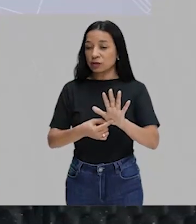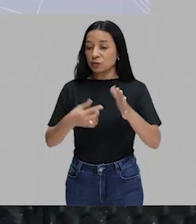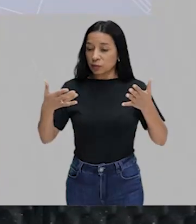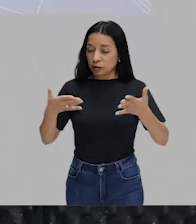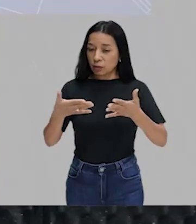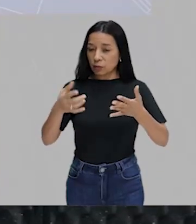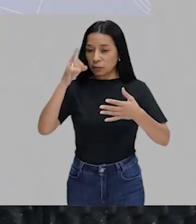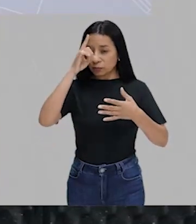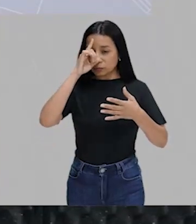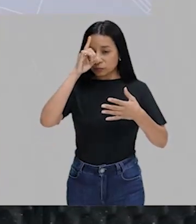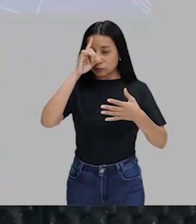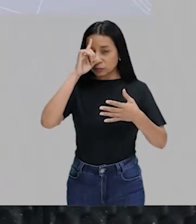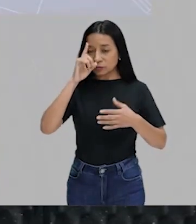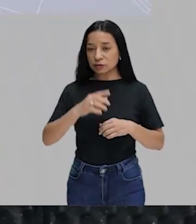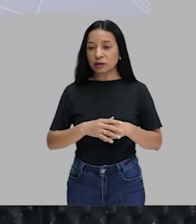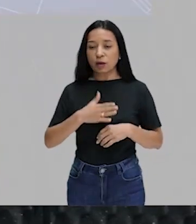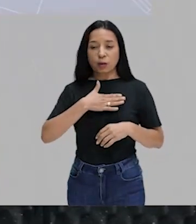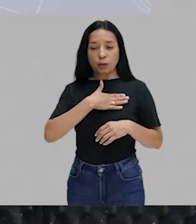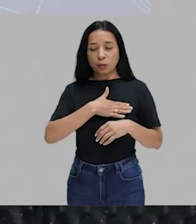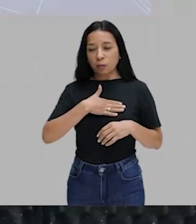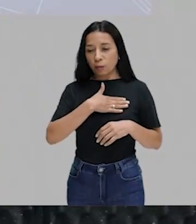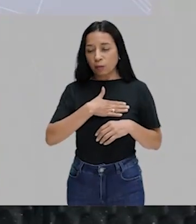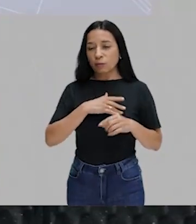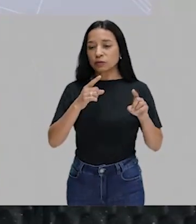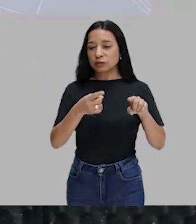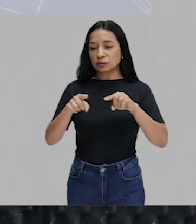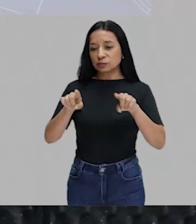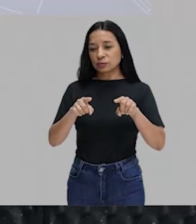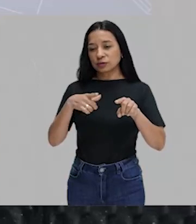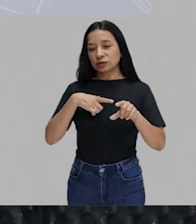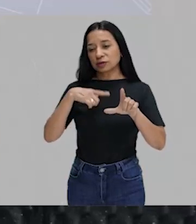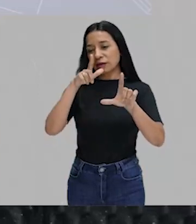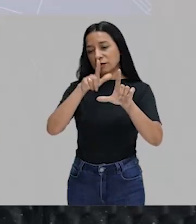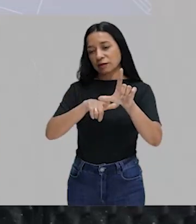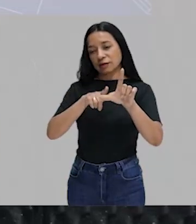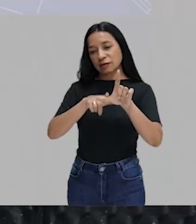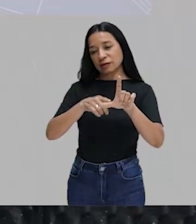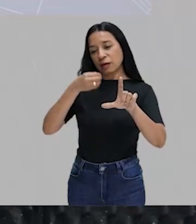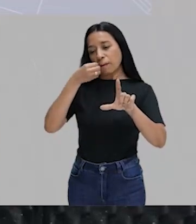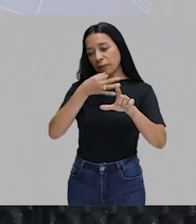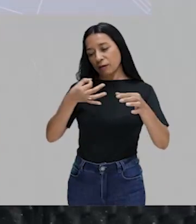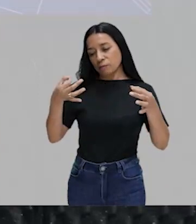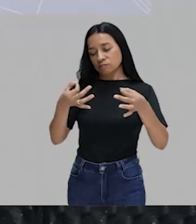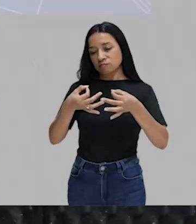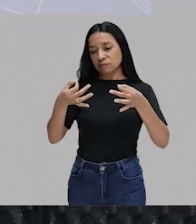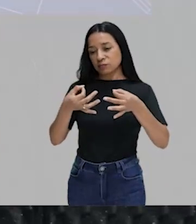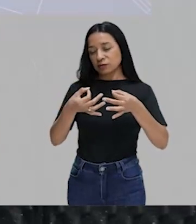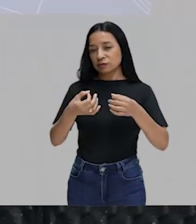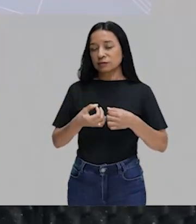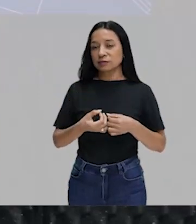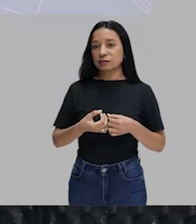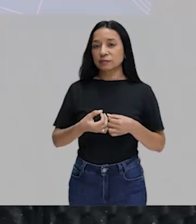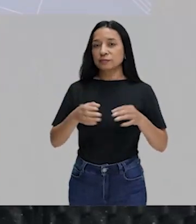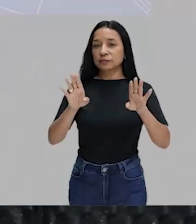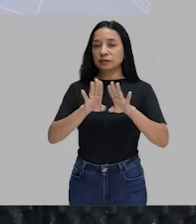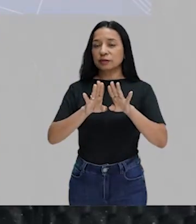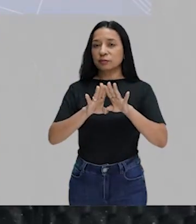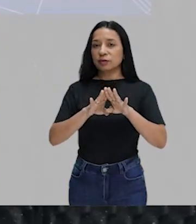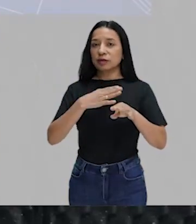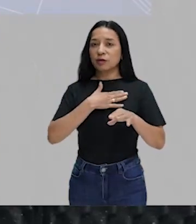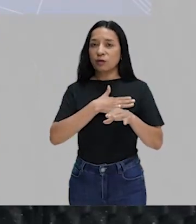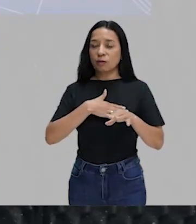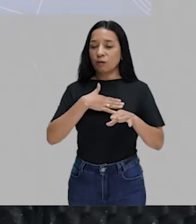O gosto, gosta de músicas que tenham letras bem elaboradas, gosta de